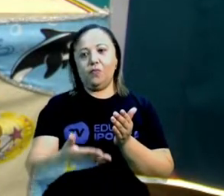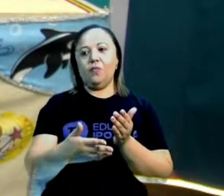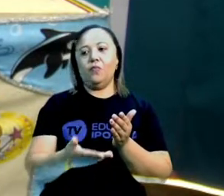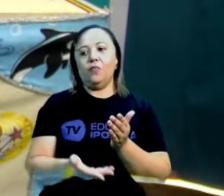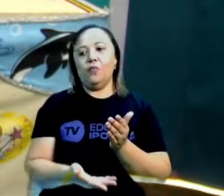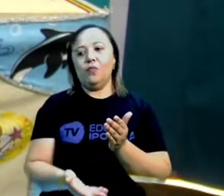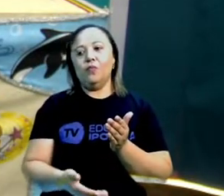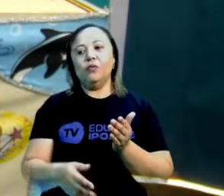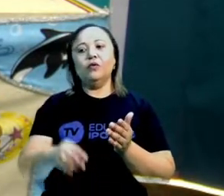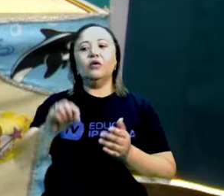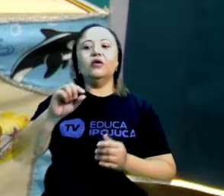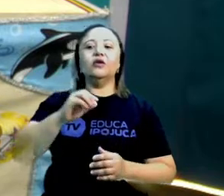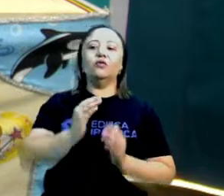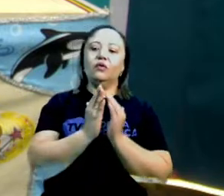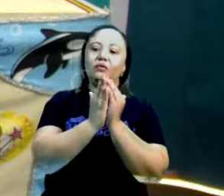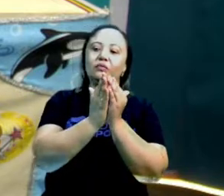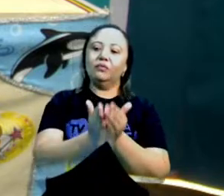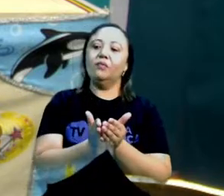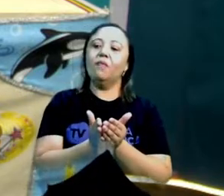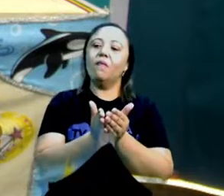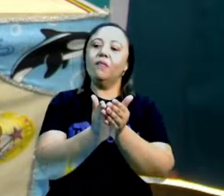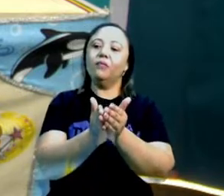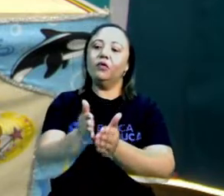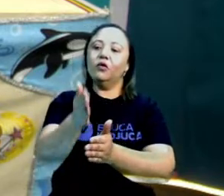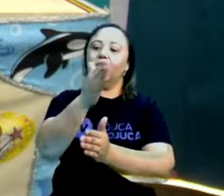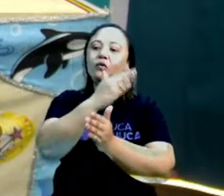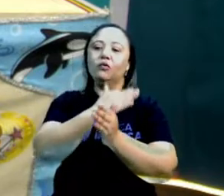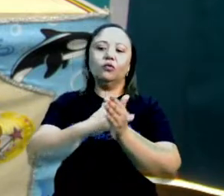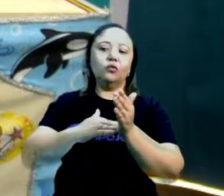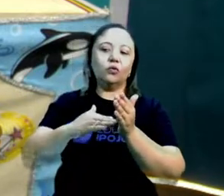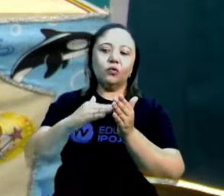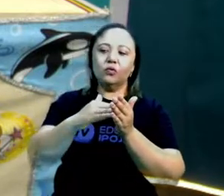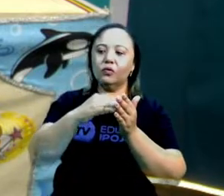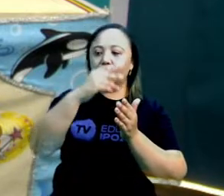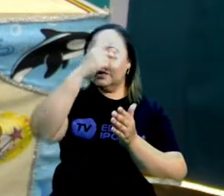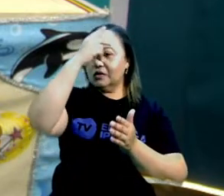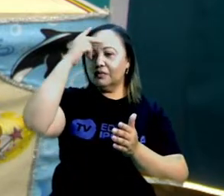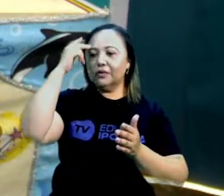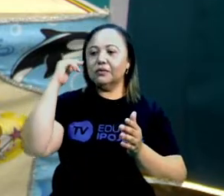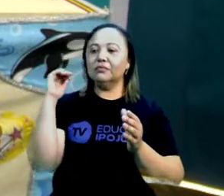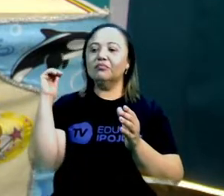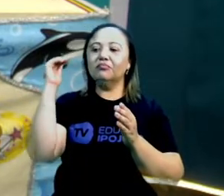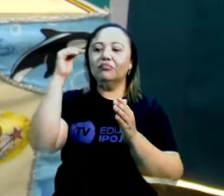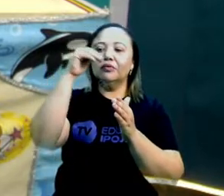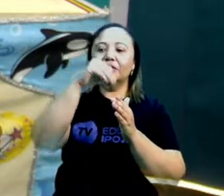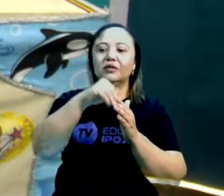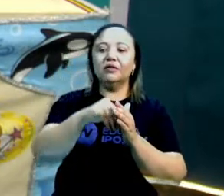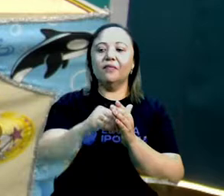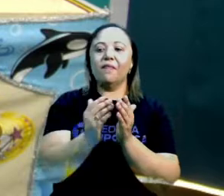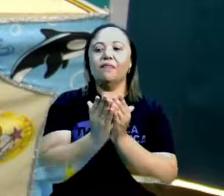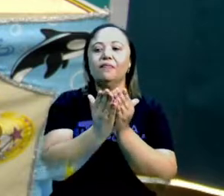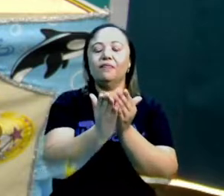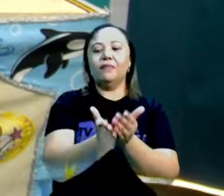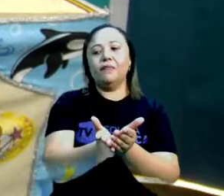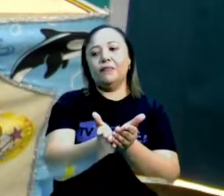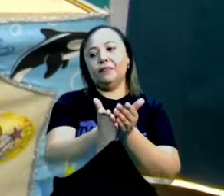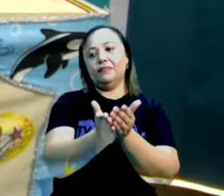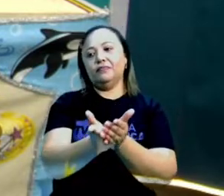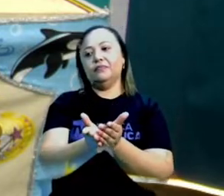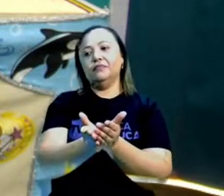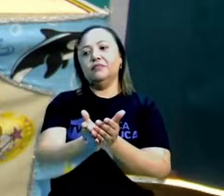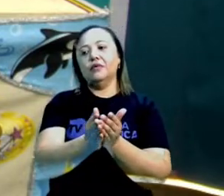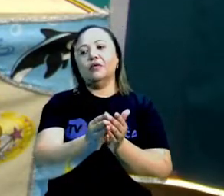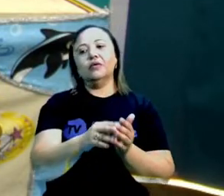navio seguiu viagem com todos os marinheiros. Quando eles pensavam que